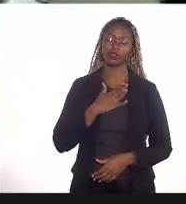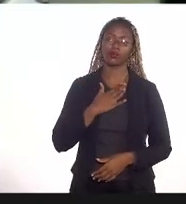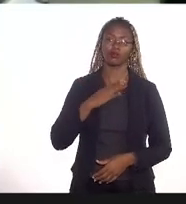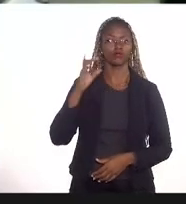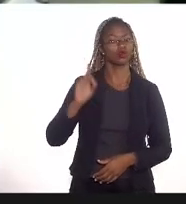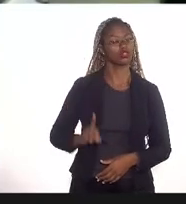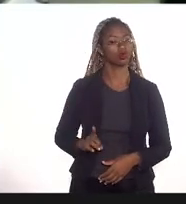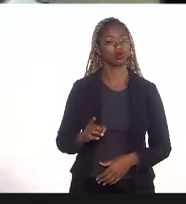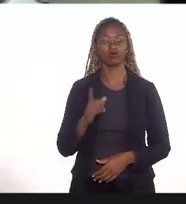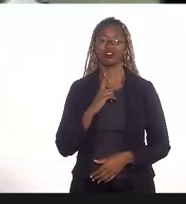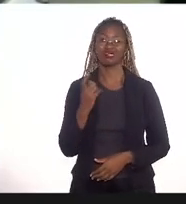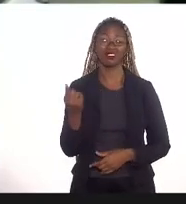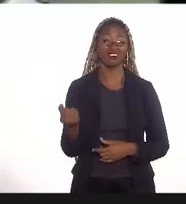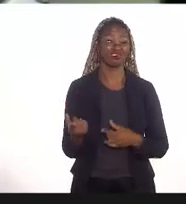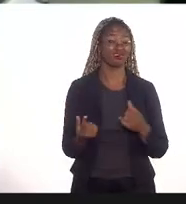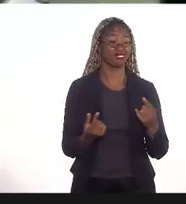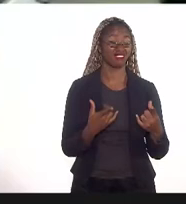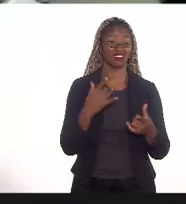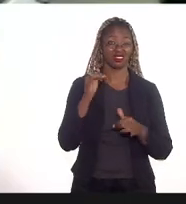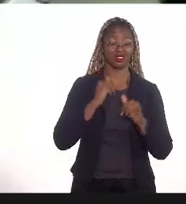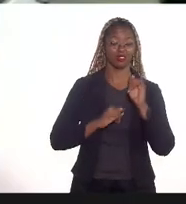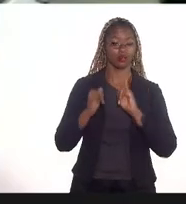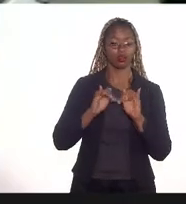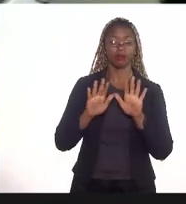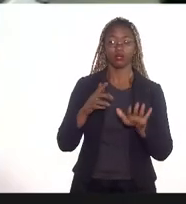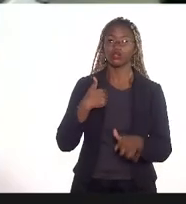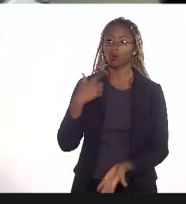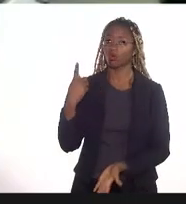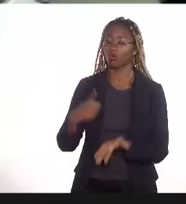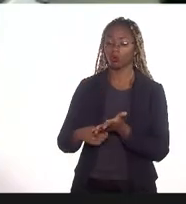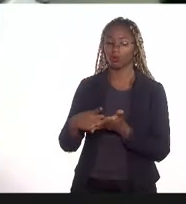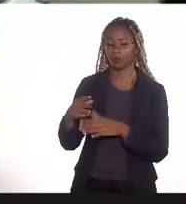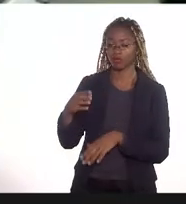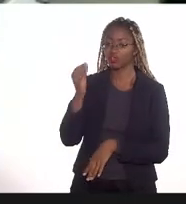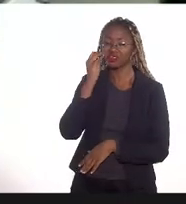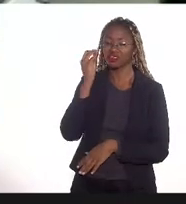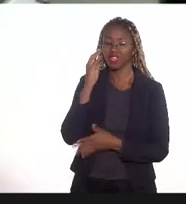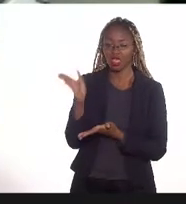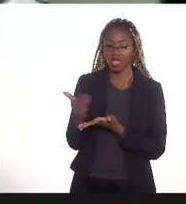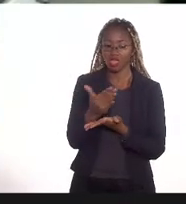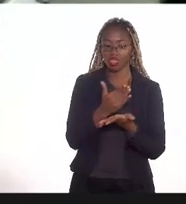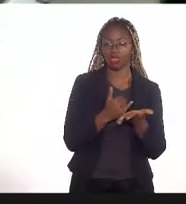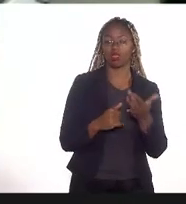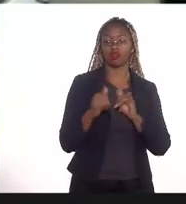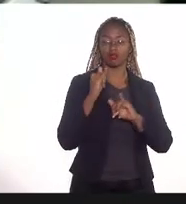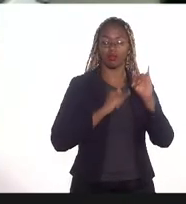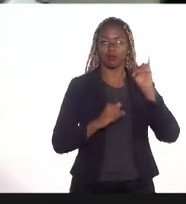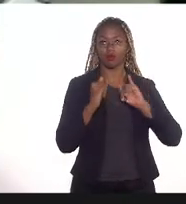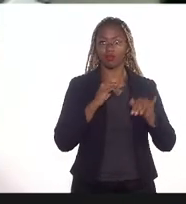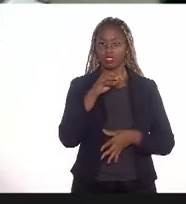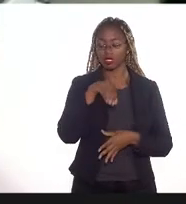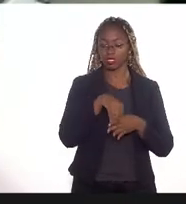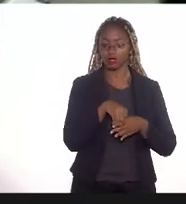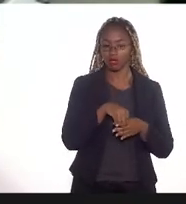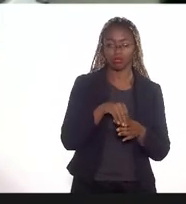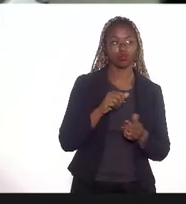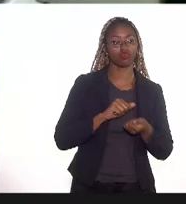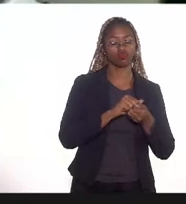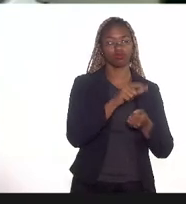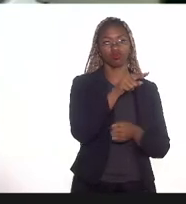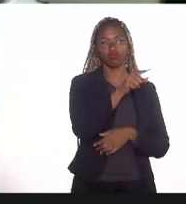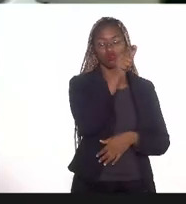algumas informações esparsas, mas eu posso me comprometer com Vossa Excelência de tentar fazer uma coleta de informações aqui internas com a